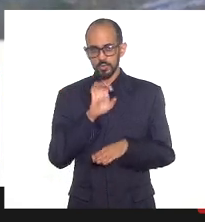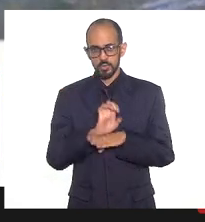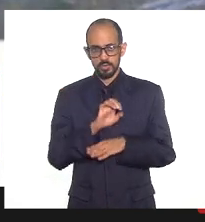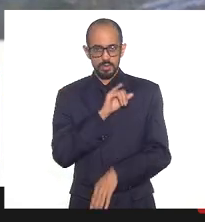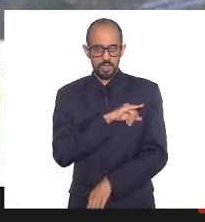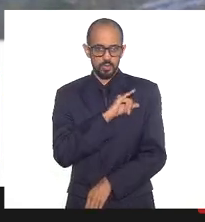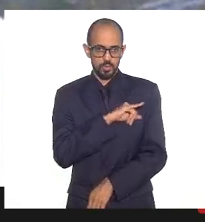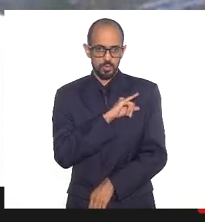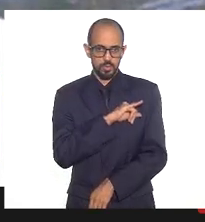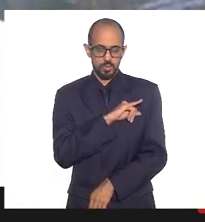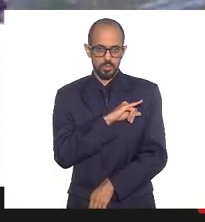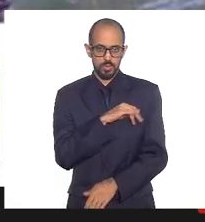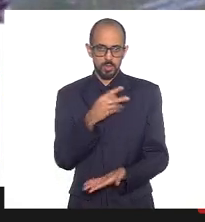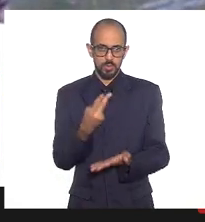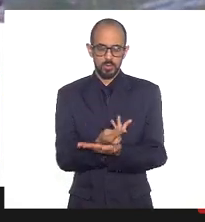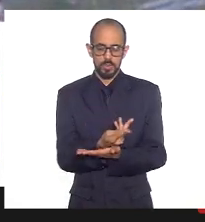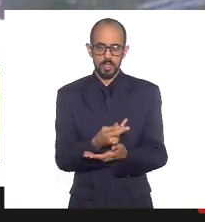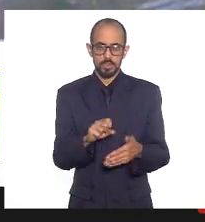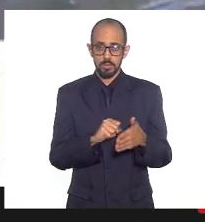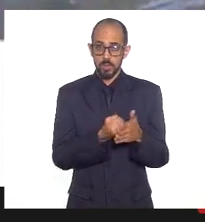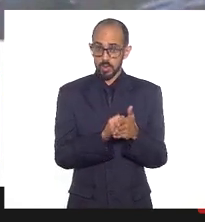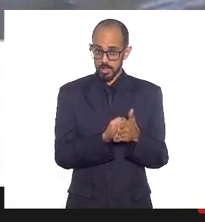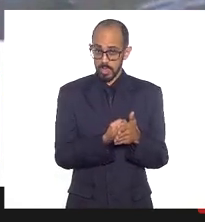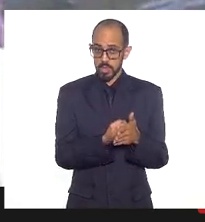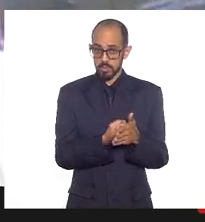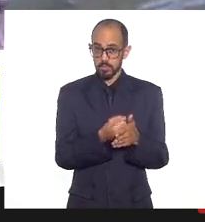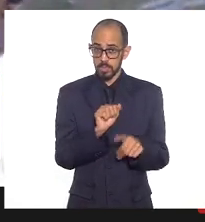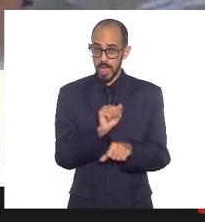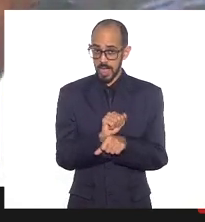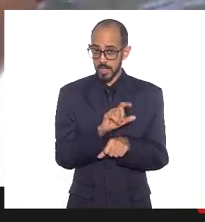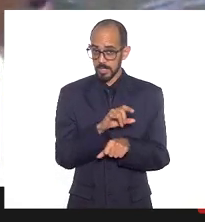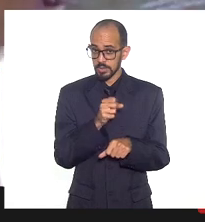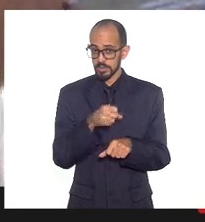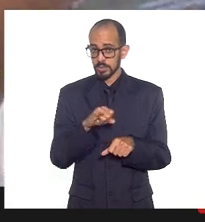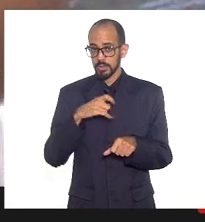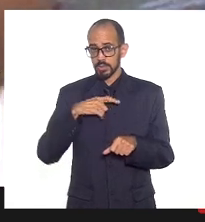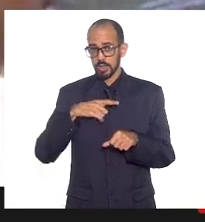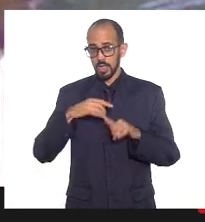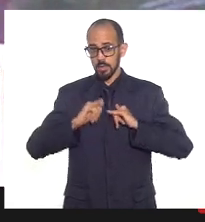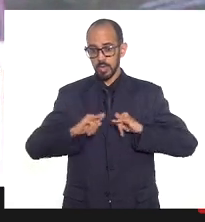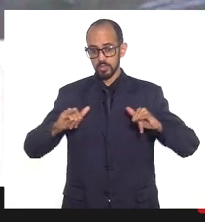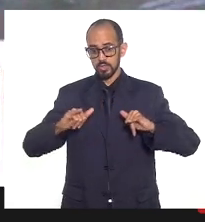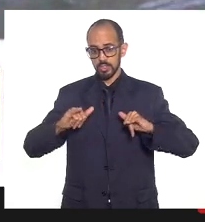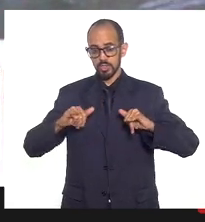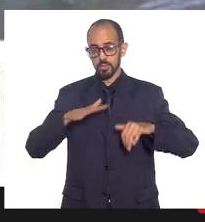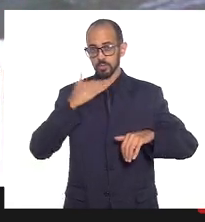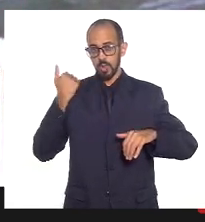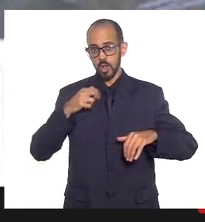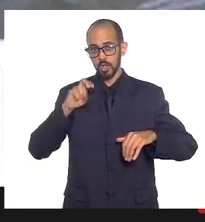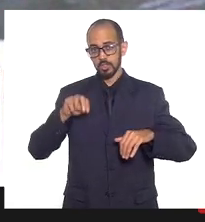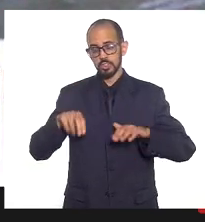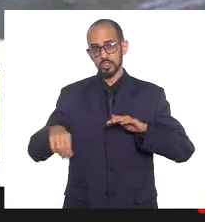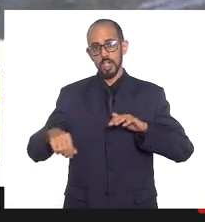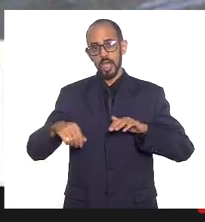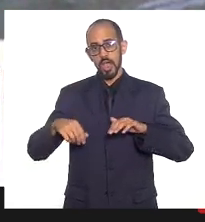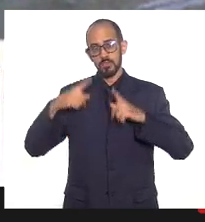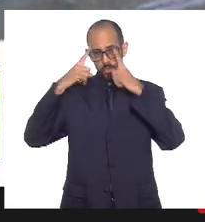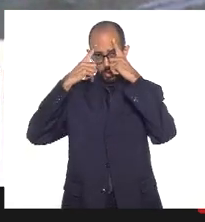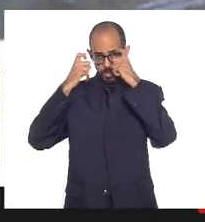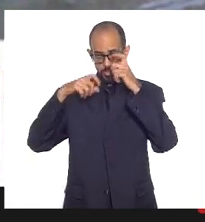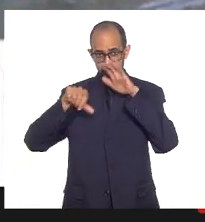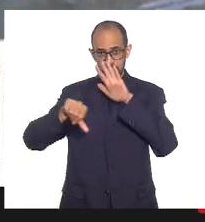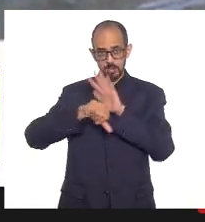e esse bloqueio é interrompido quando se noticia a morte, a violência, a criminalidade, e